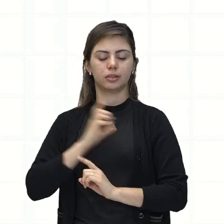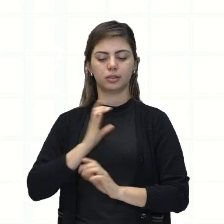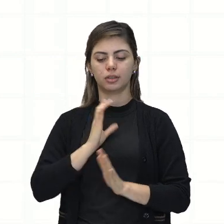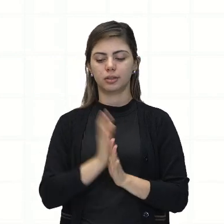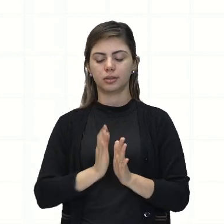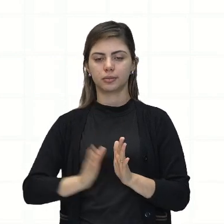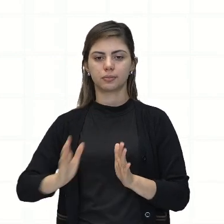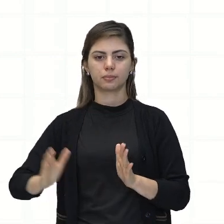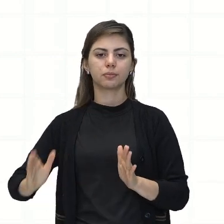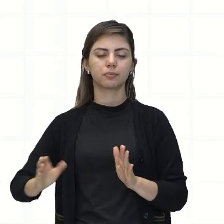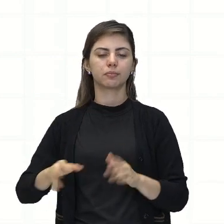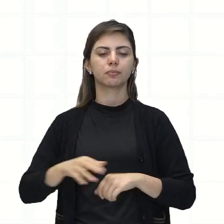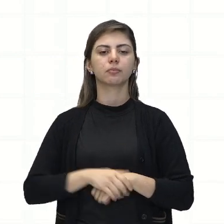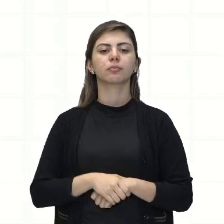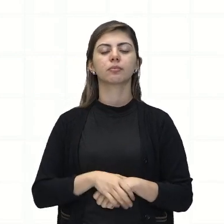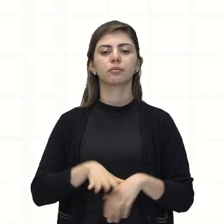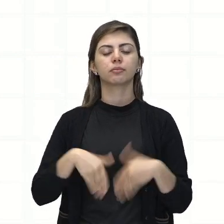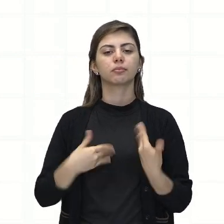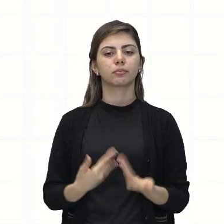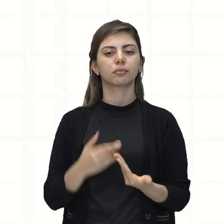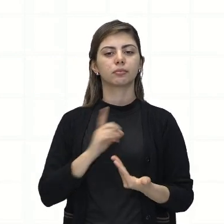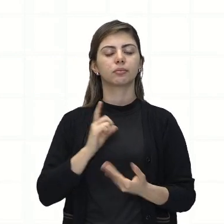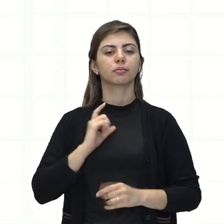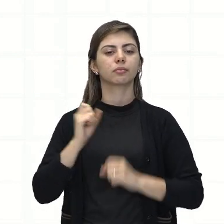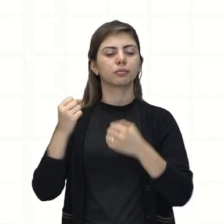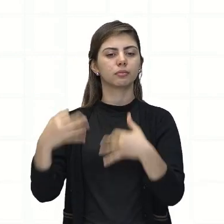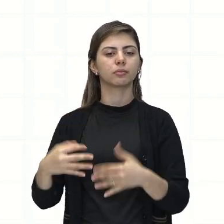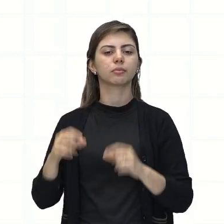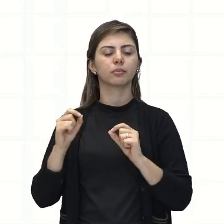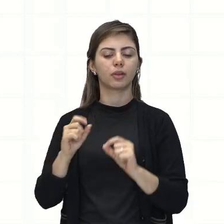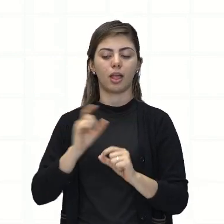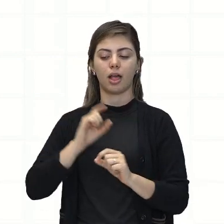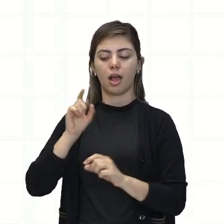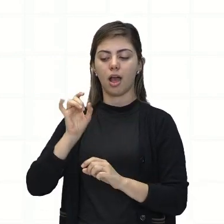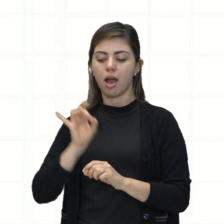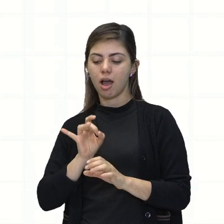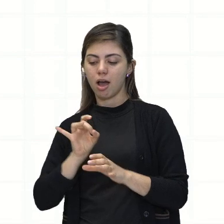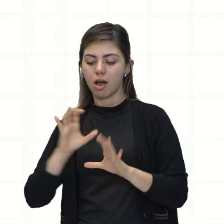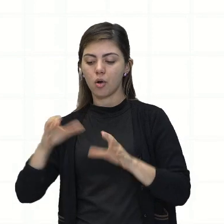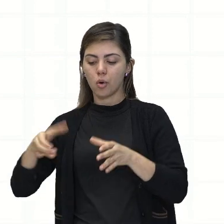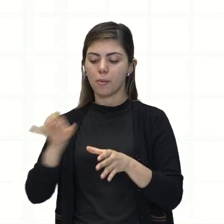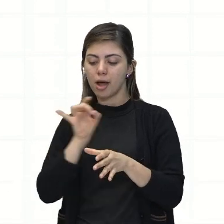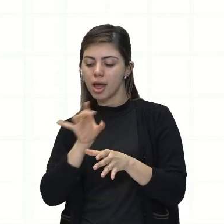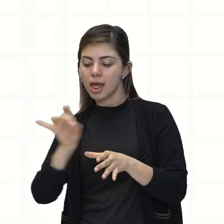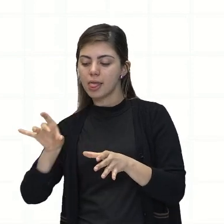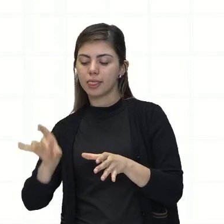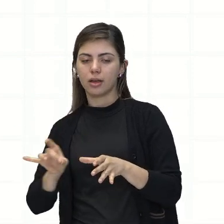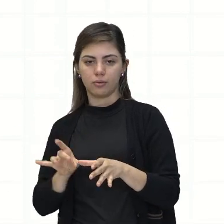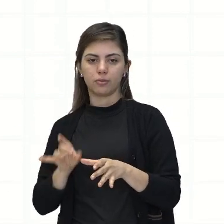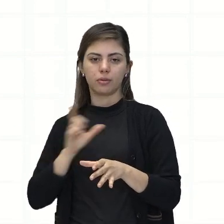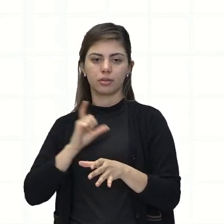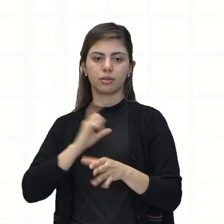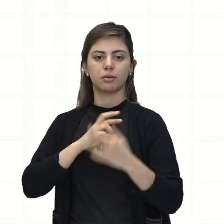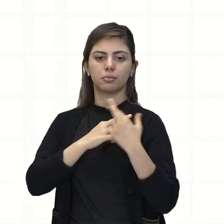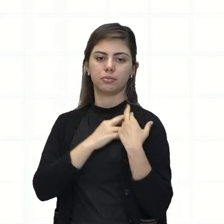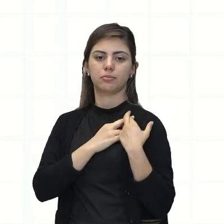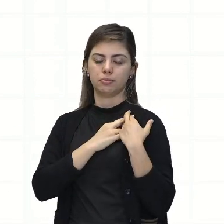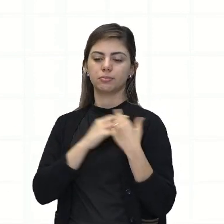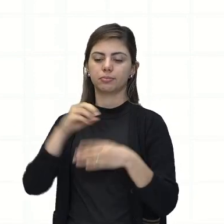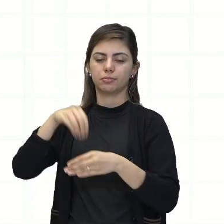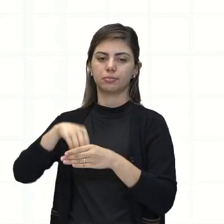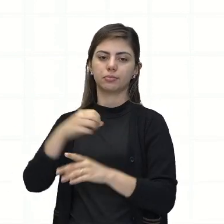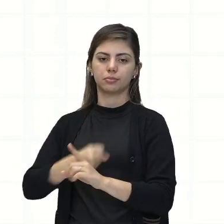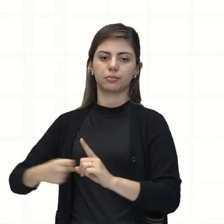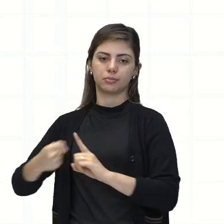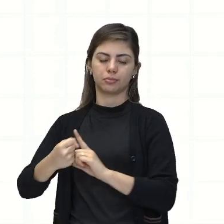organizada onde fica estabelecido a função desses indivíduos dentro